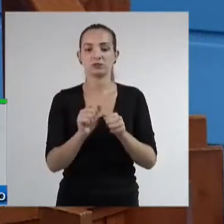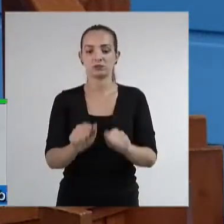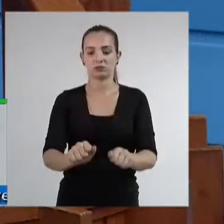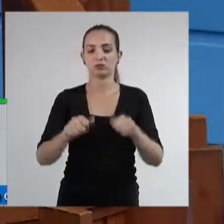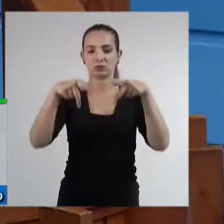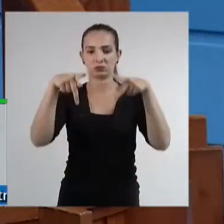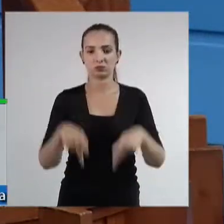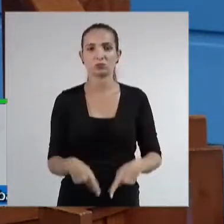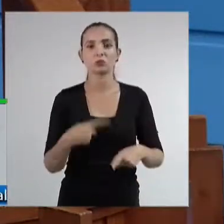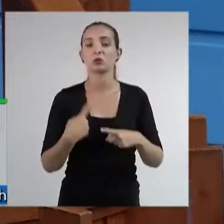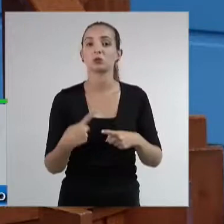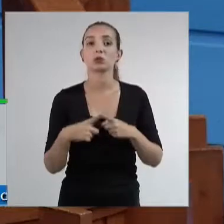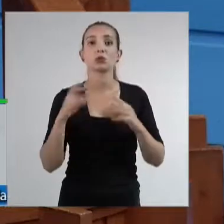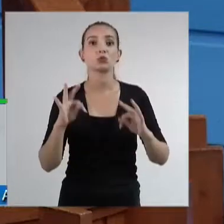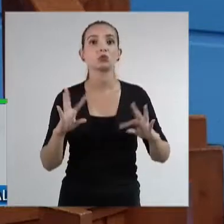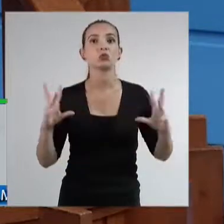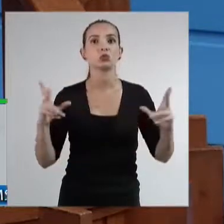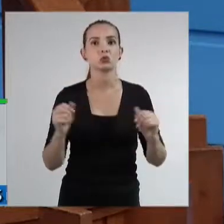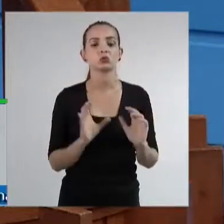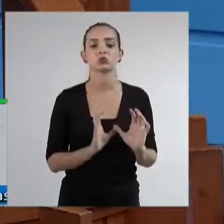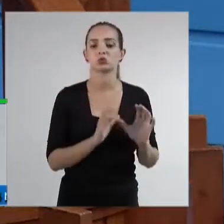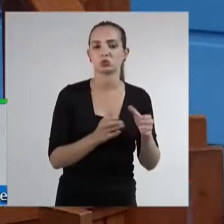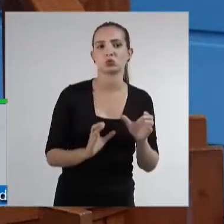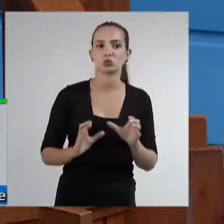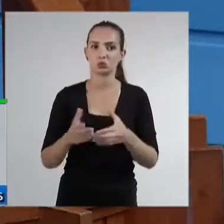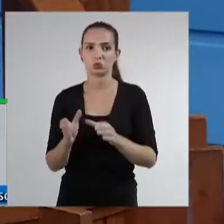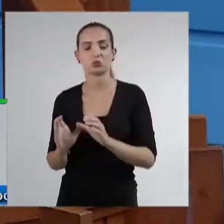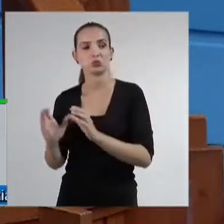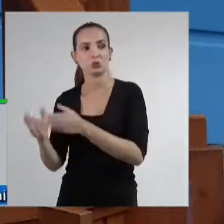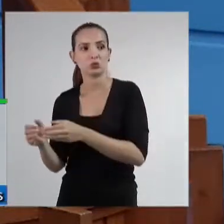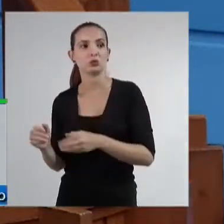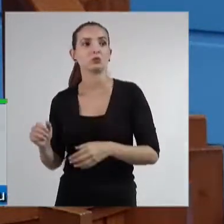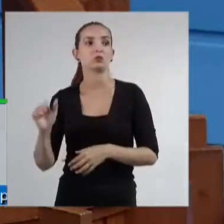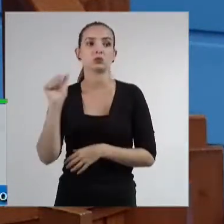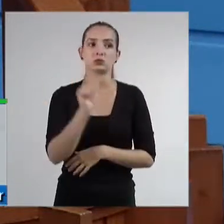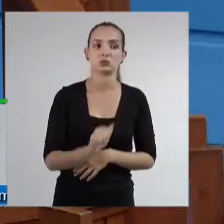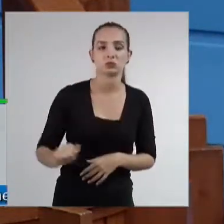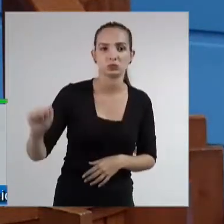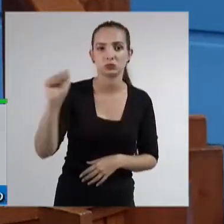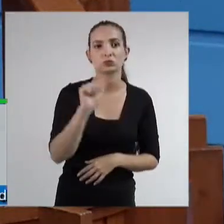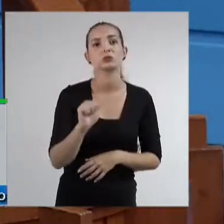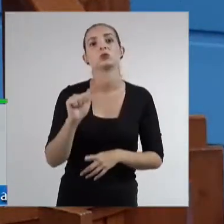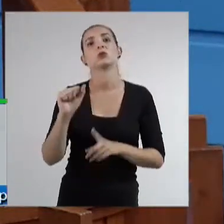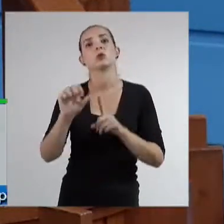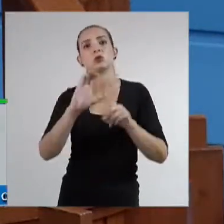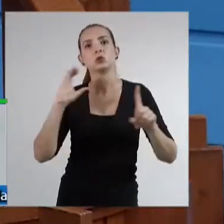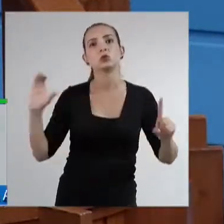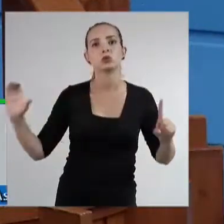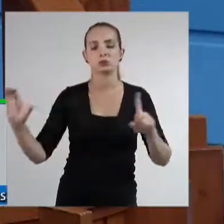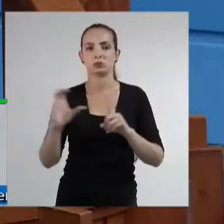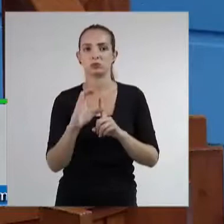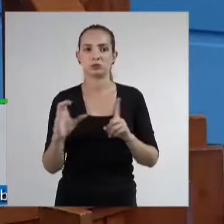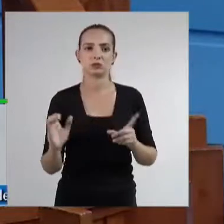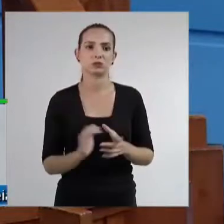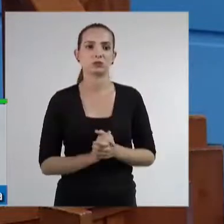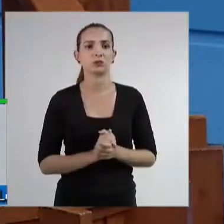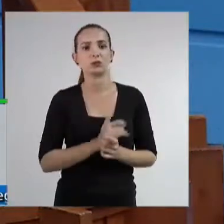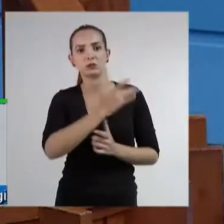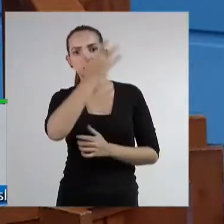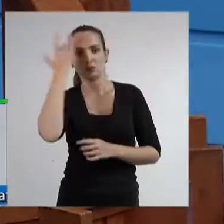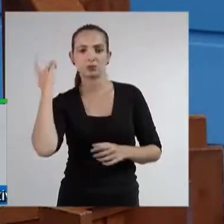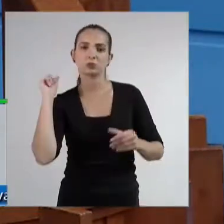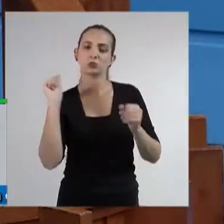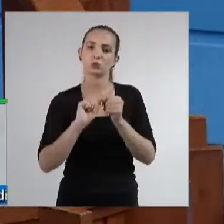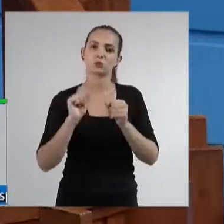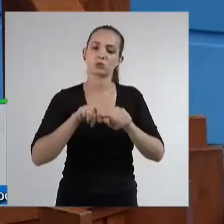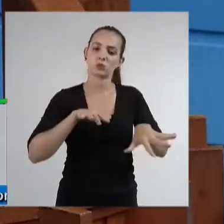as associações, todas as comunidades, as pessoas que fizeram movimento aqui em Campo